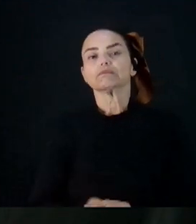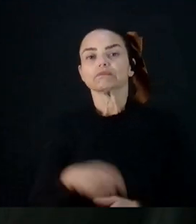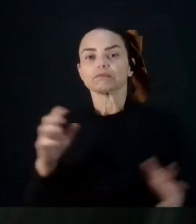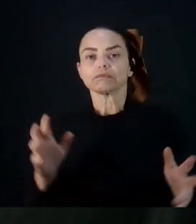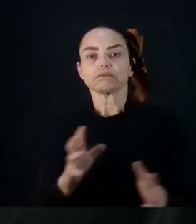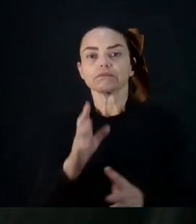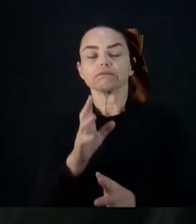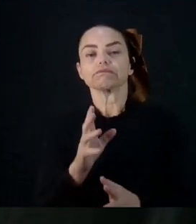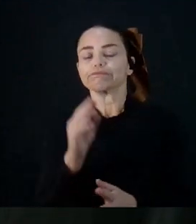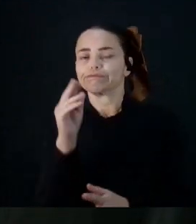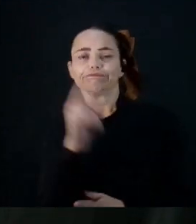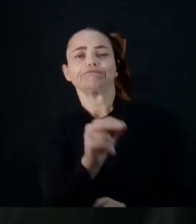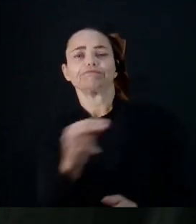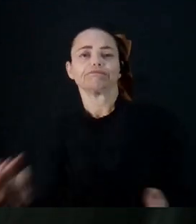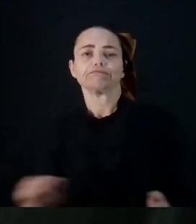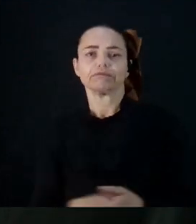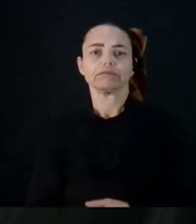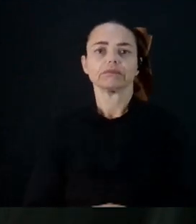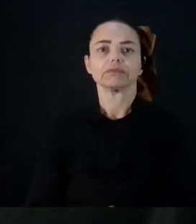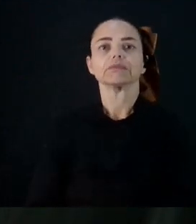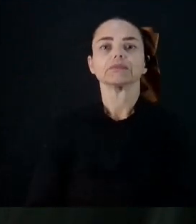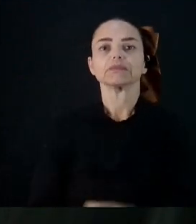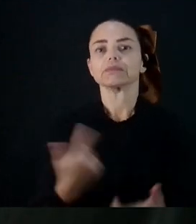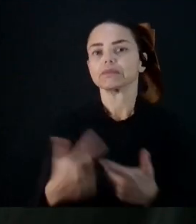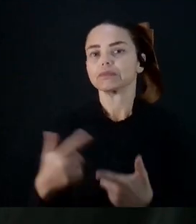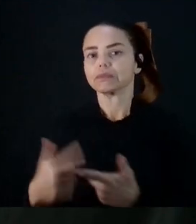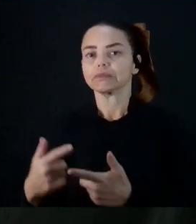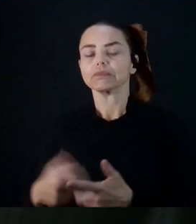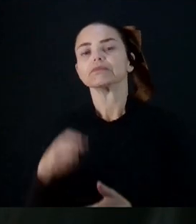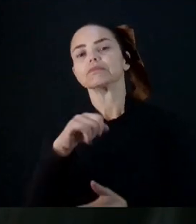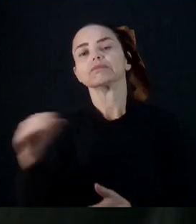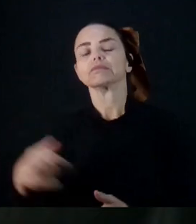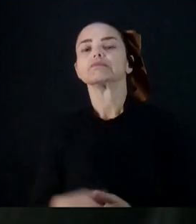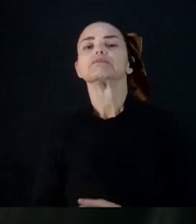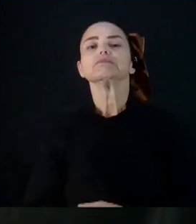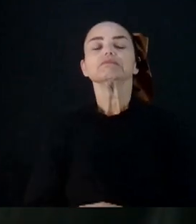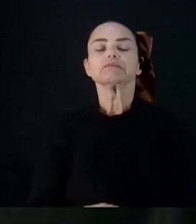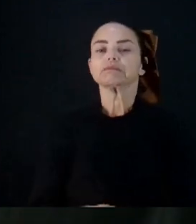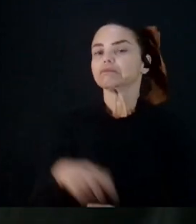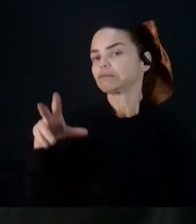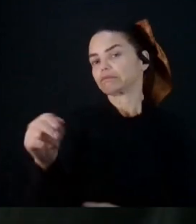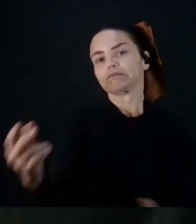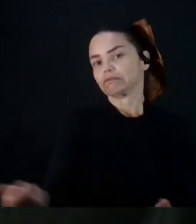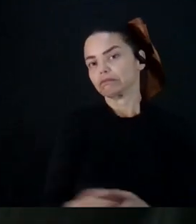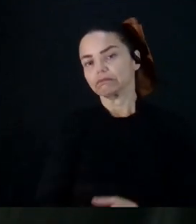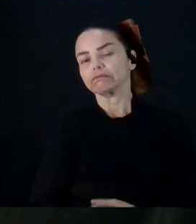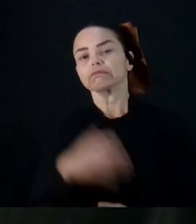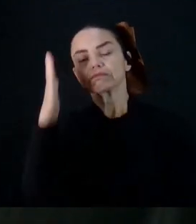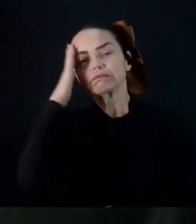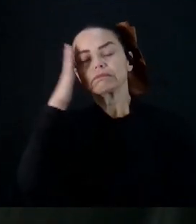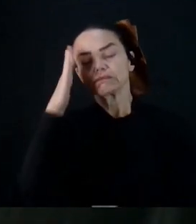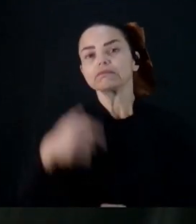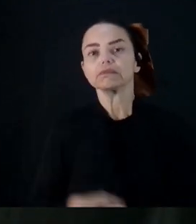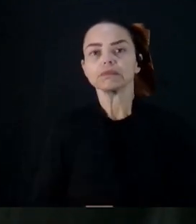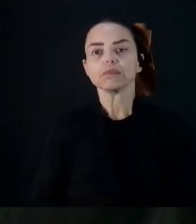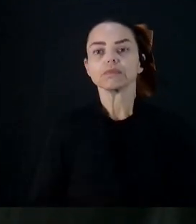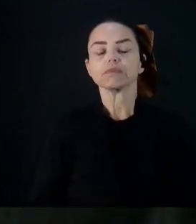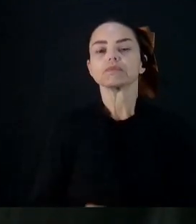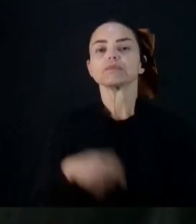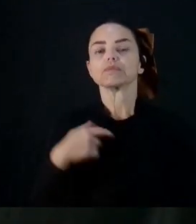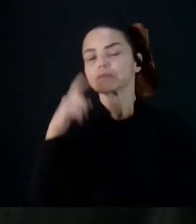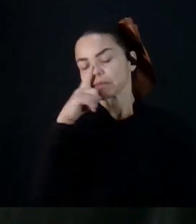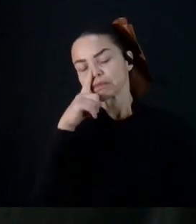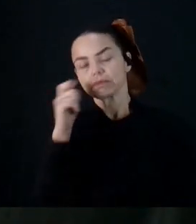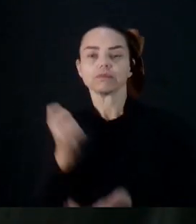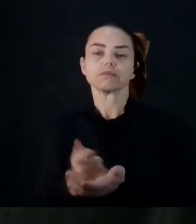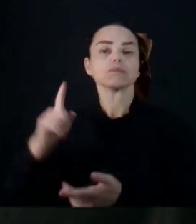negação, né? Porque se de repente, você falou não, a criança entende, tudo bem, outro dia a mamãe compra, agora não. A criança